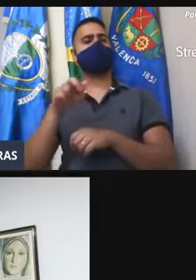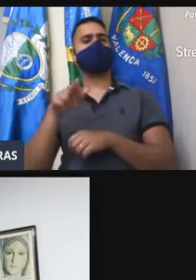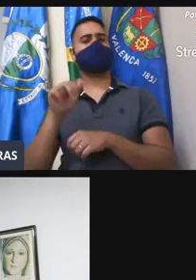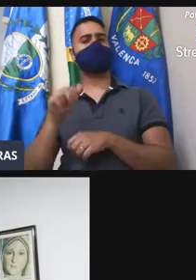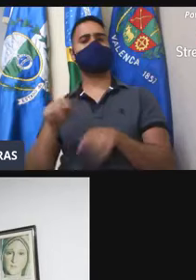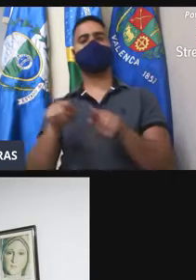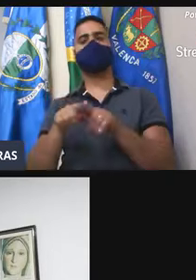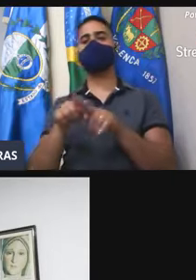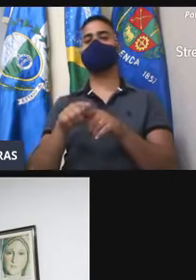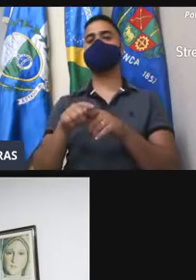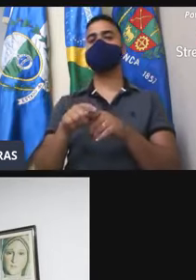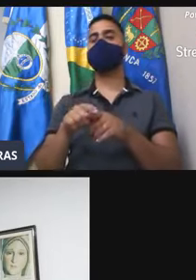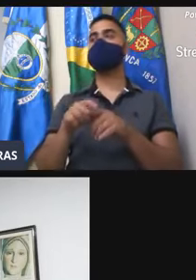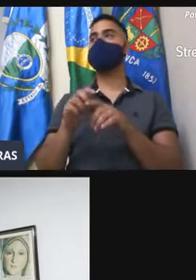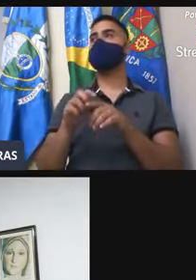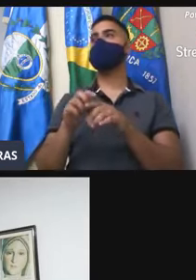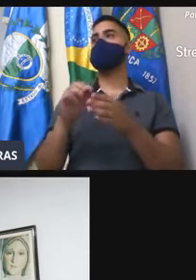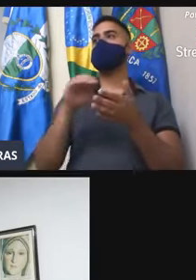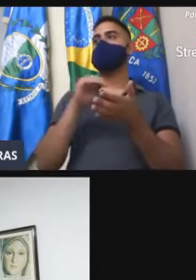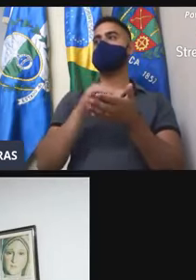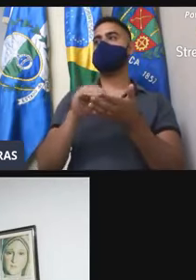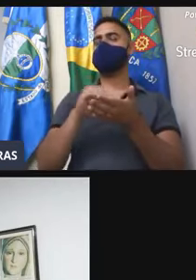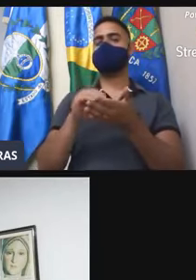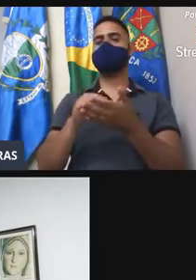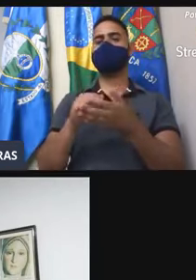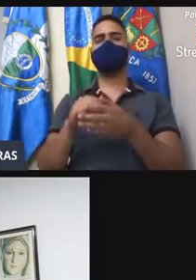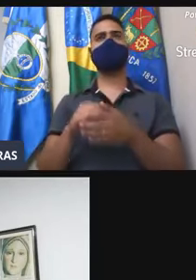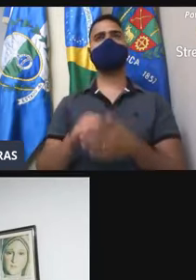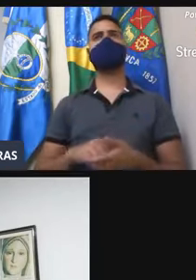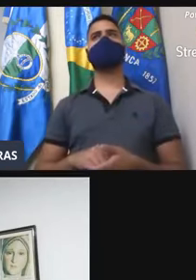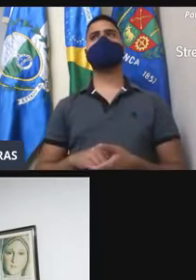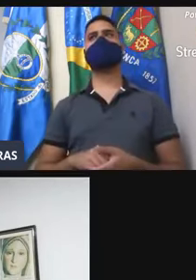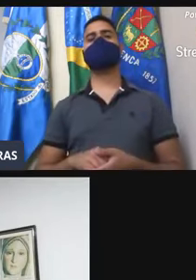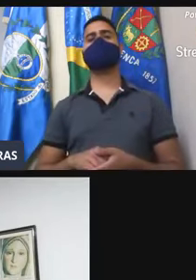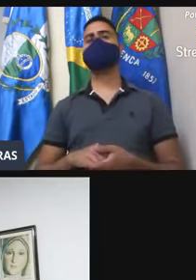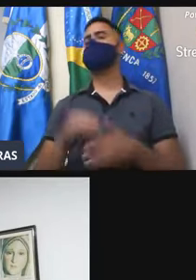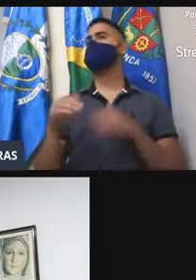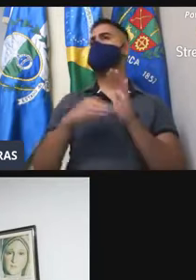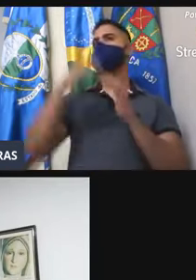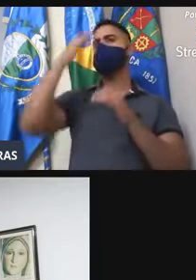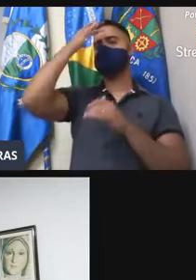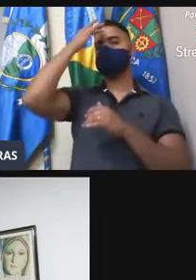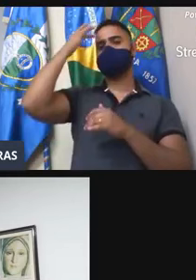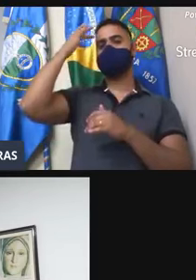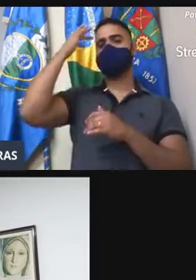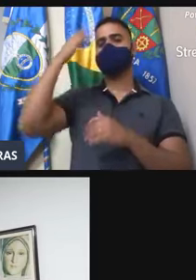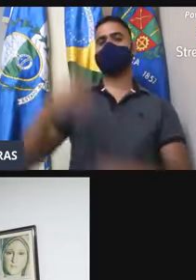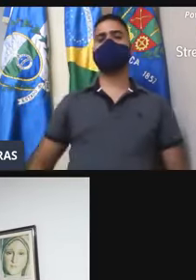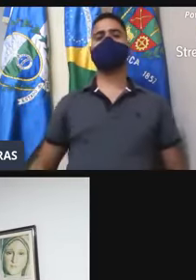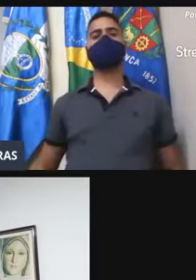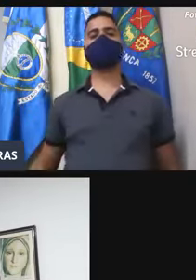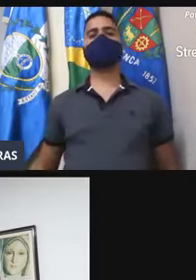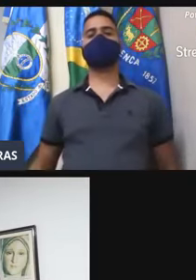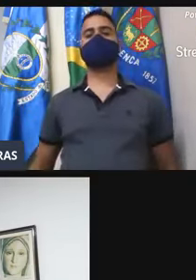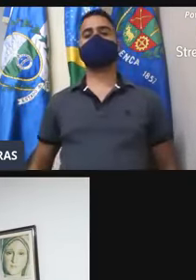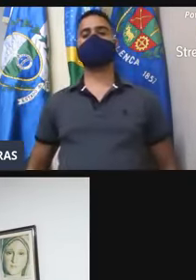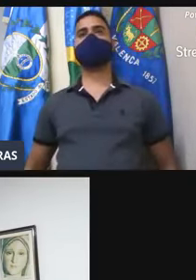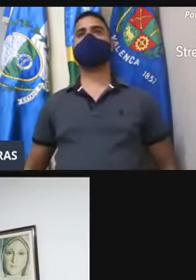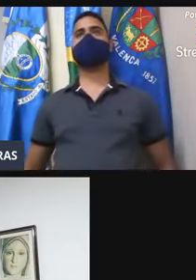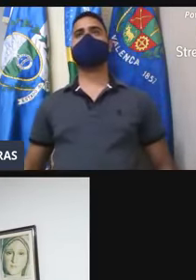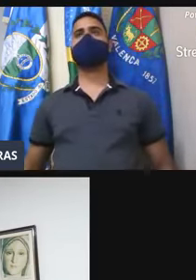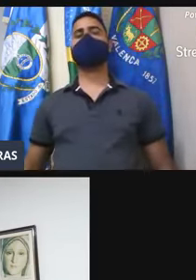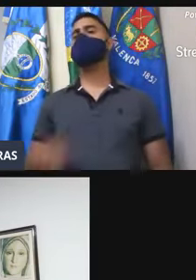da secretaria. Denise, minha amiga secretária. Demais. Mara, eu fui um